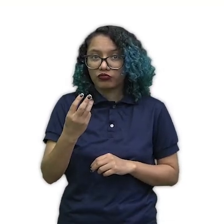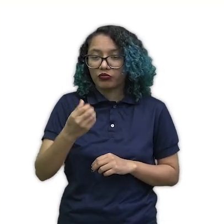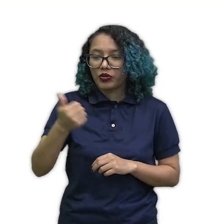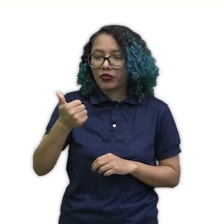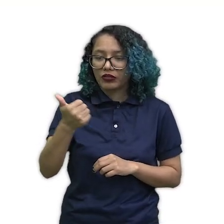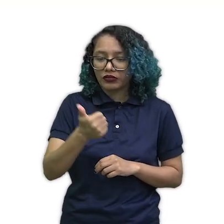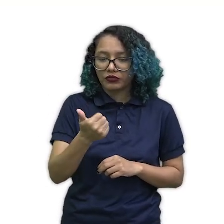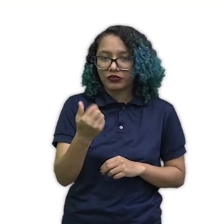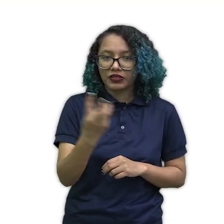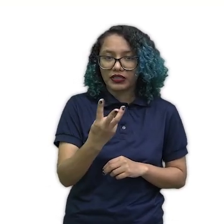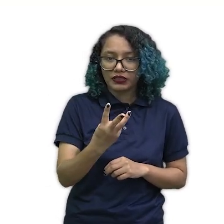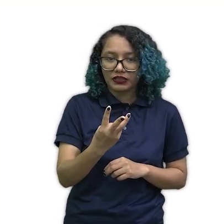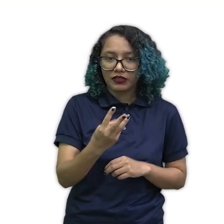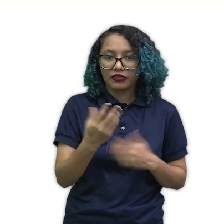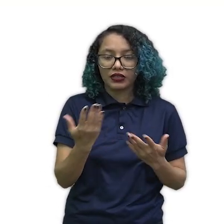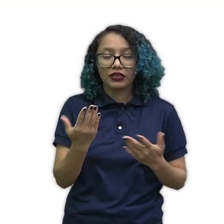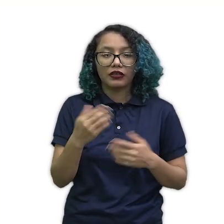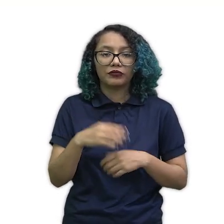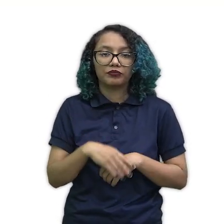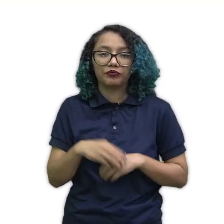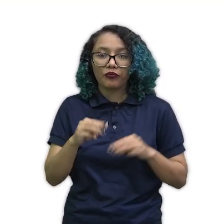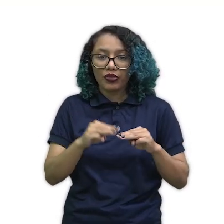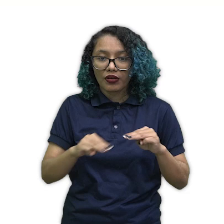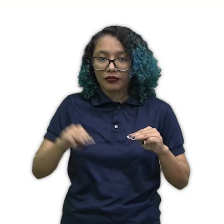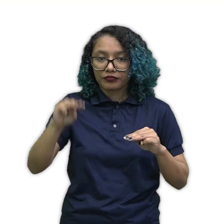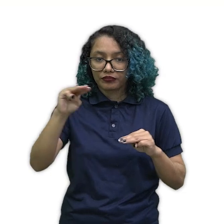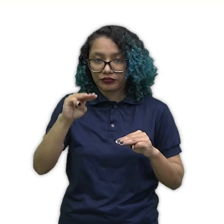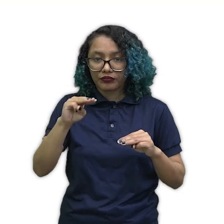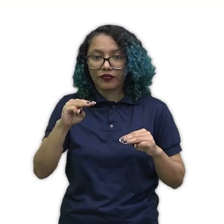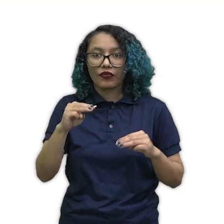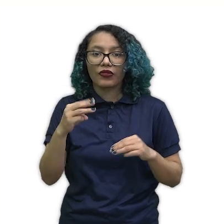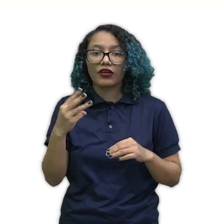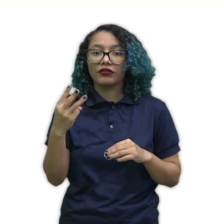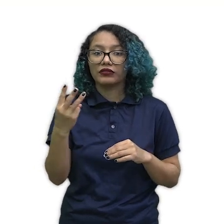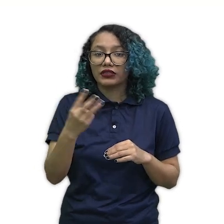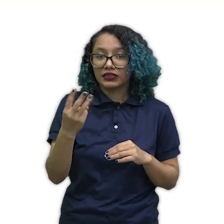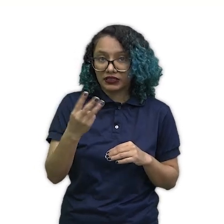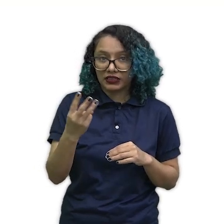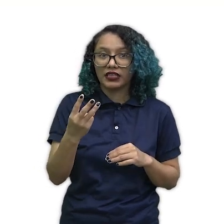mediana vai ser o terceiro elemento